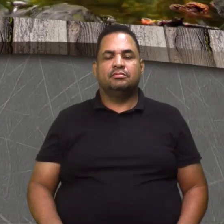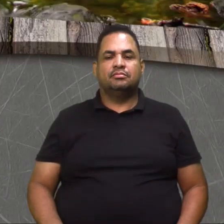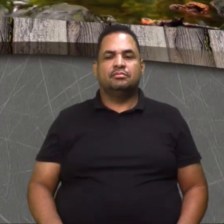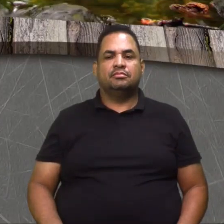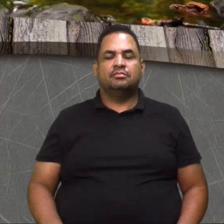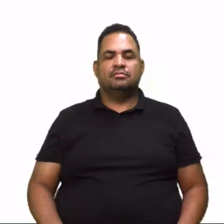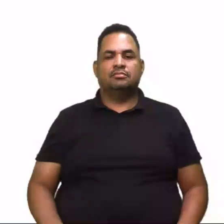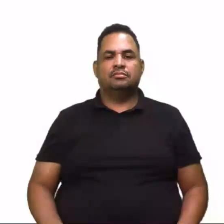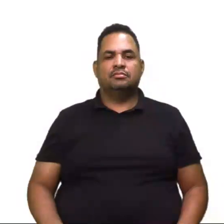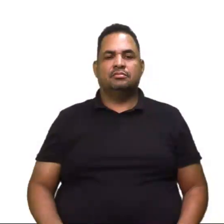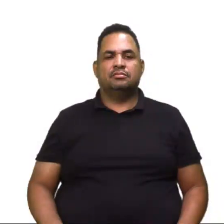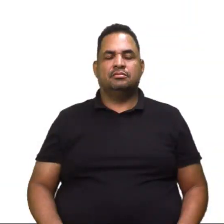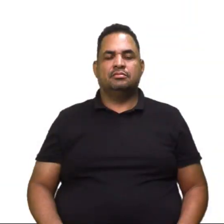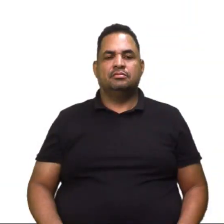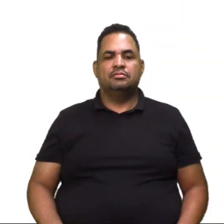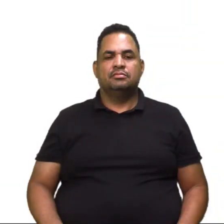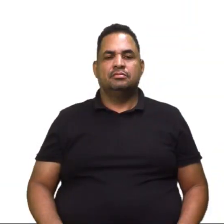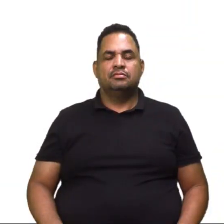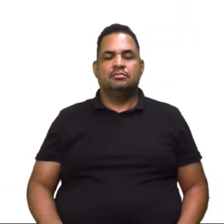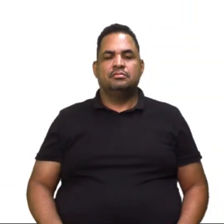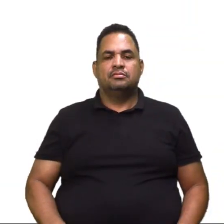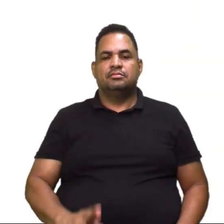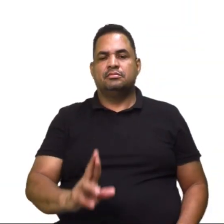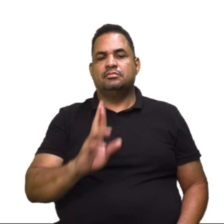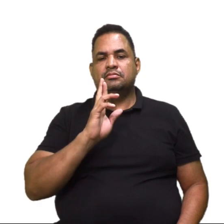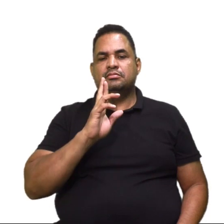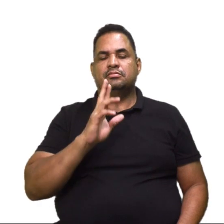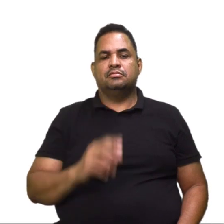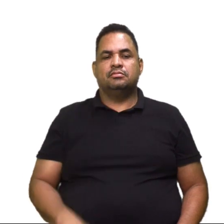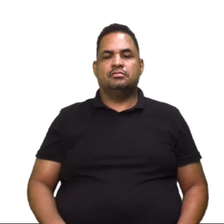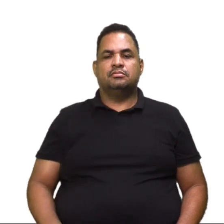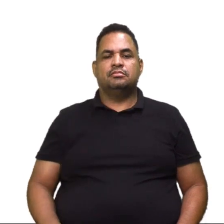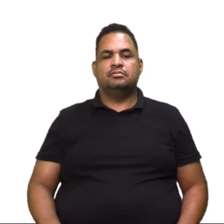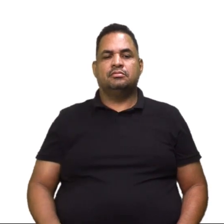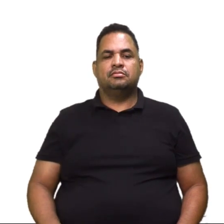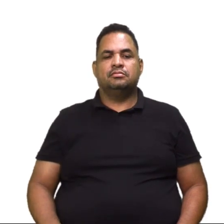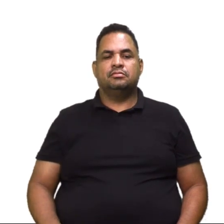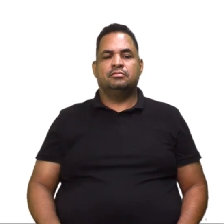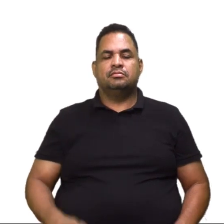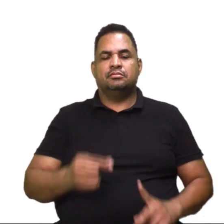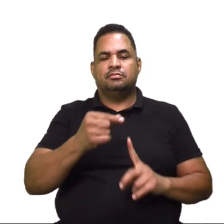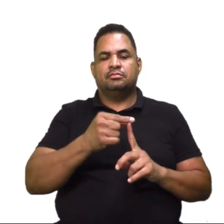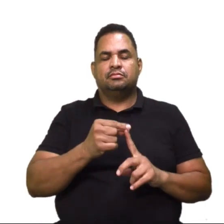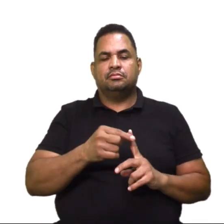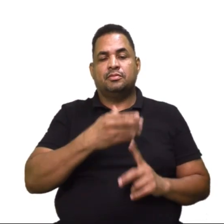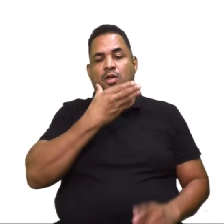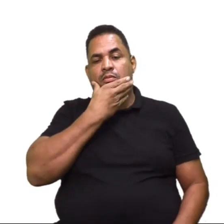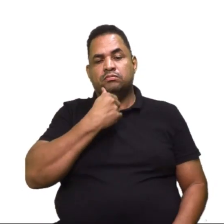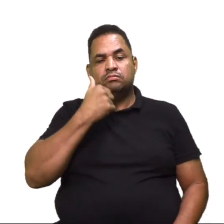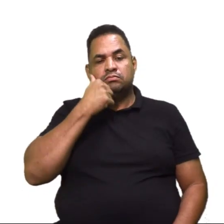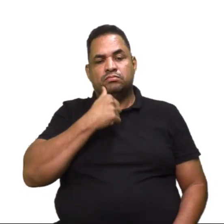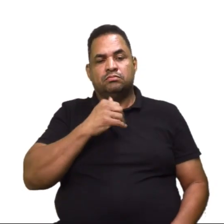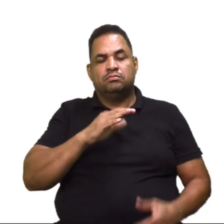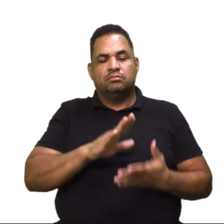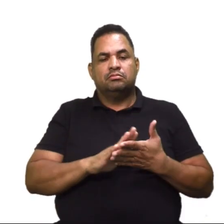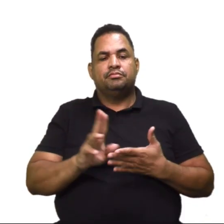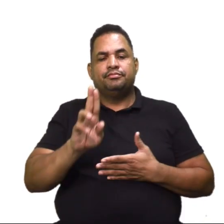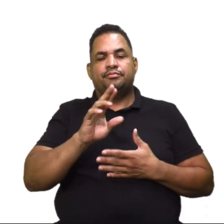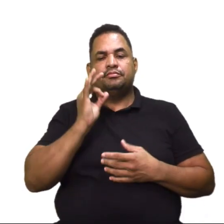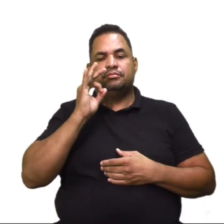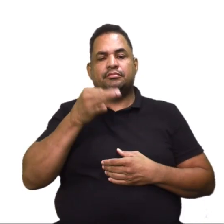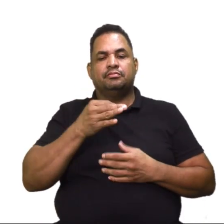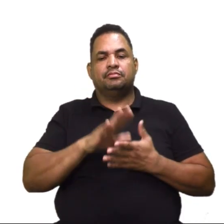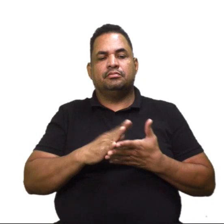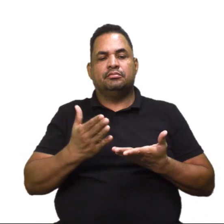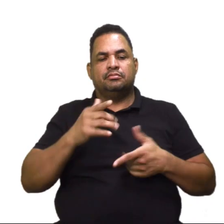tela qual foi o nosso resultado ali, nossa resposta, olha lá. Preservativo tanto masculino como feminino, quando usado